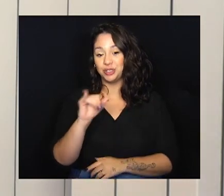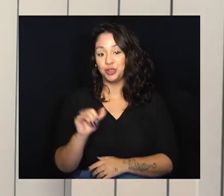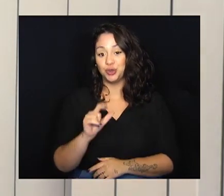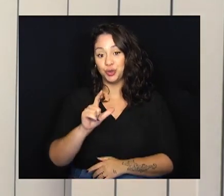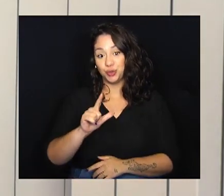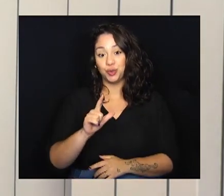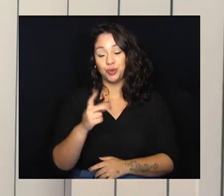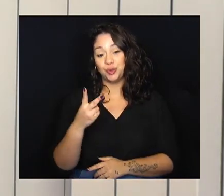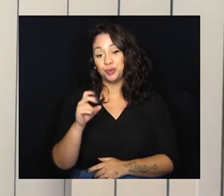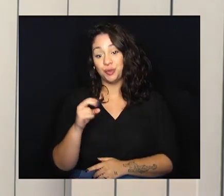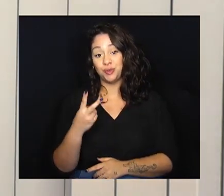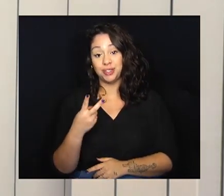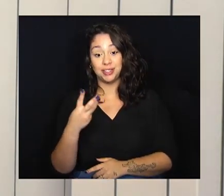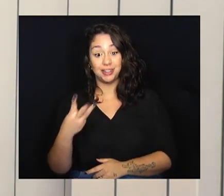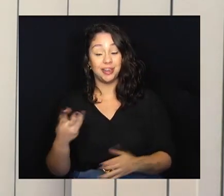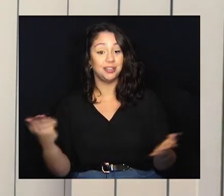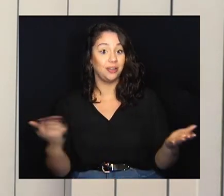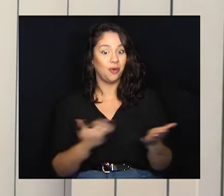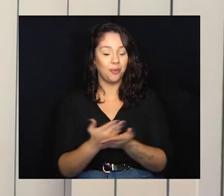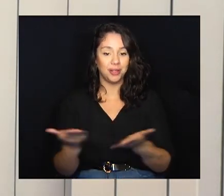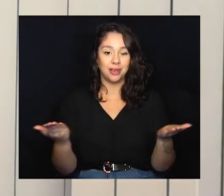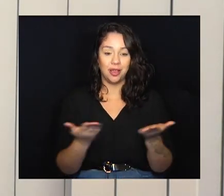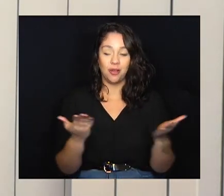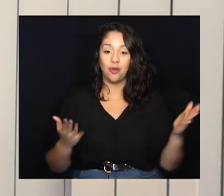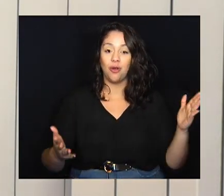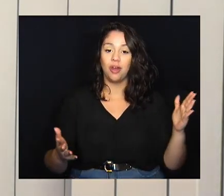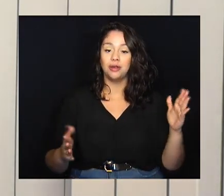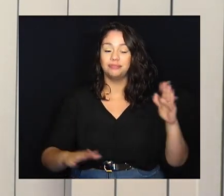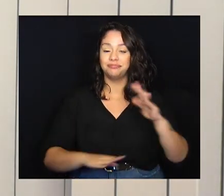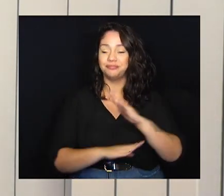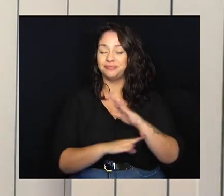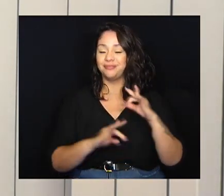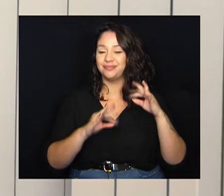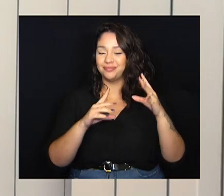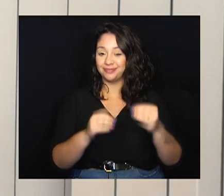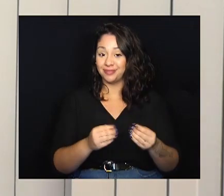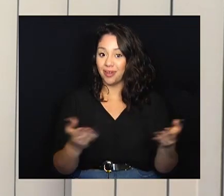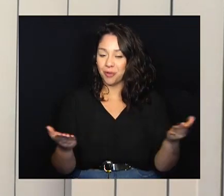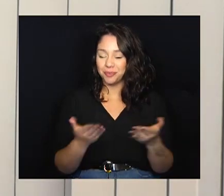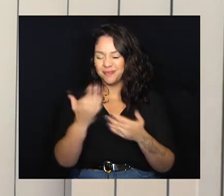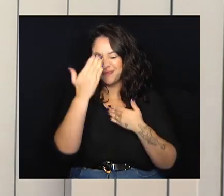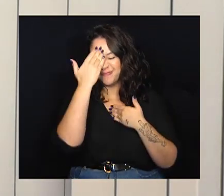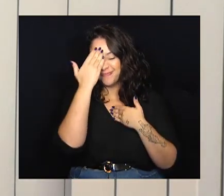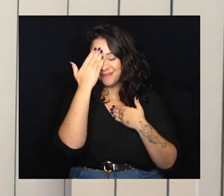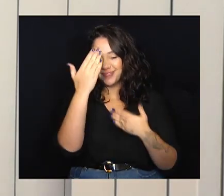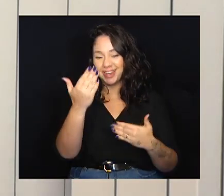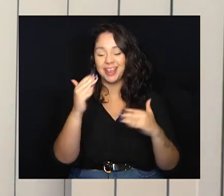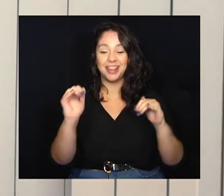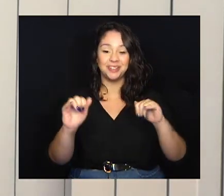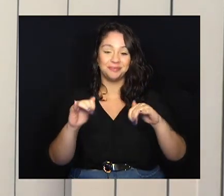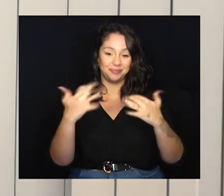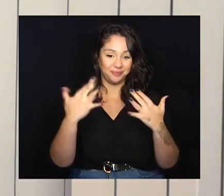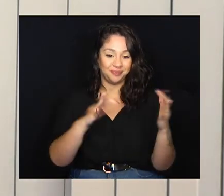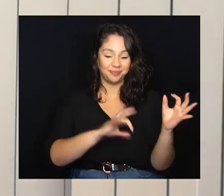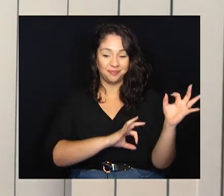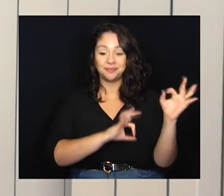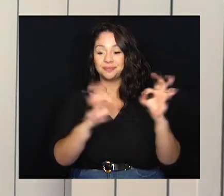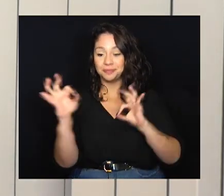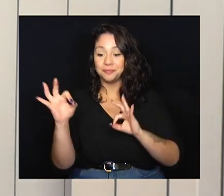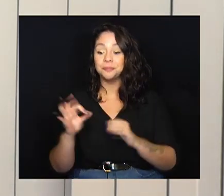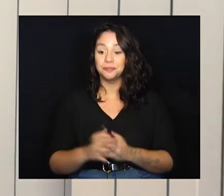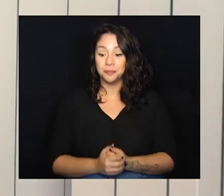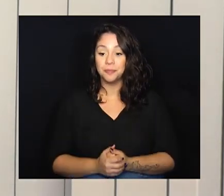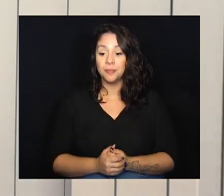Câmara total ao vivo 11 horas mais 21 minutos Muito obrigado pela sua companhia pela sua audiência